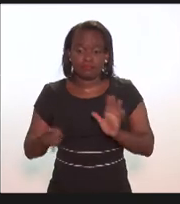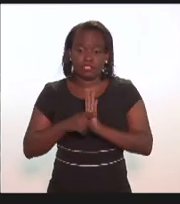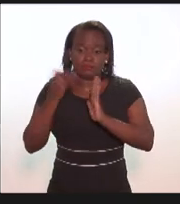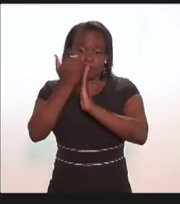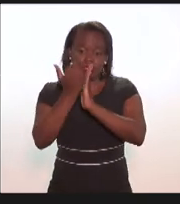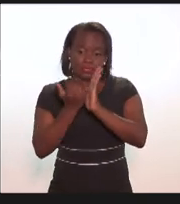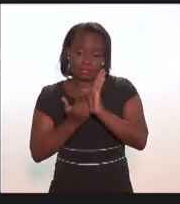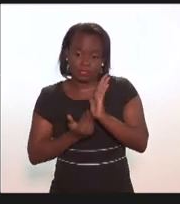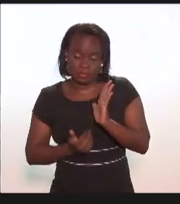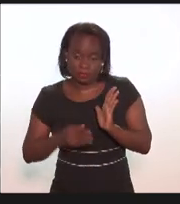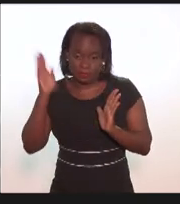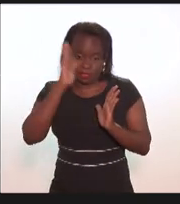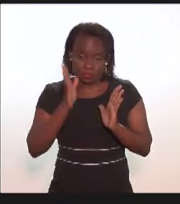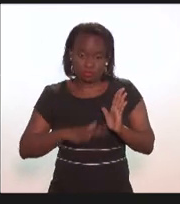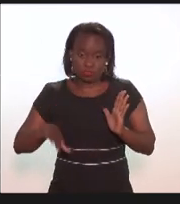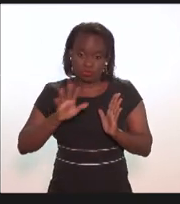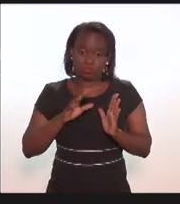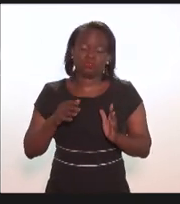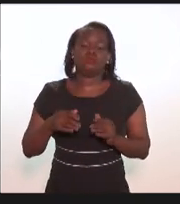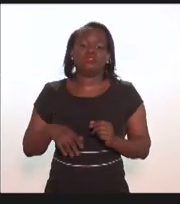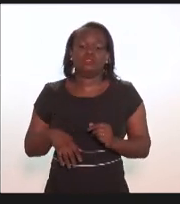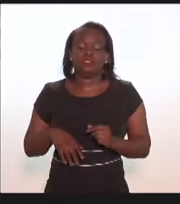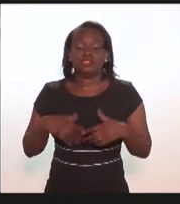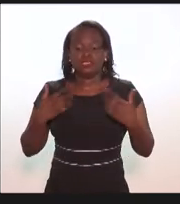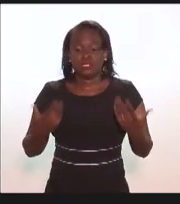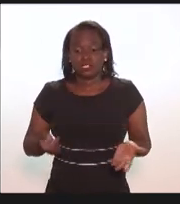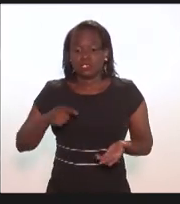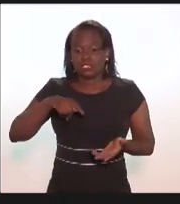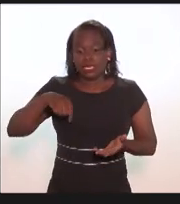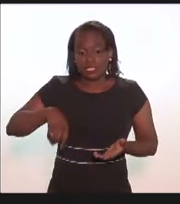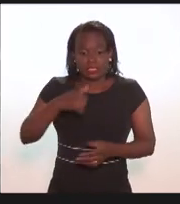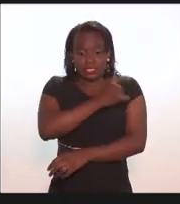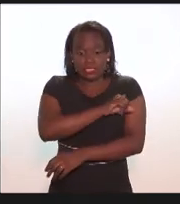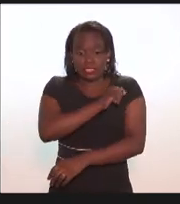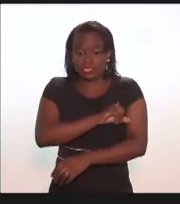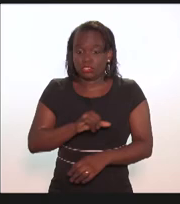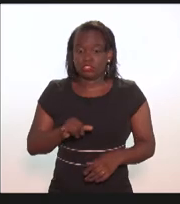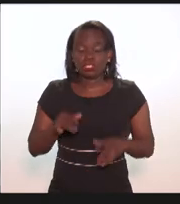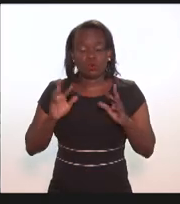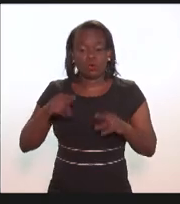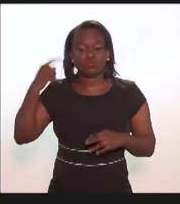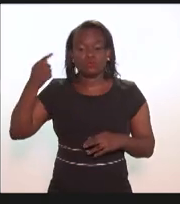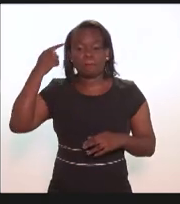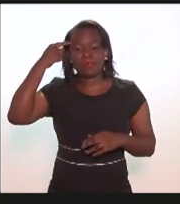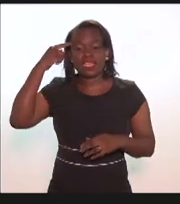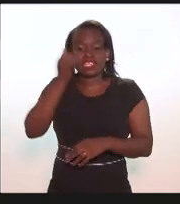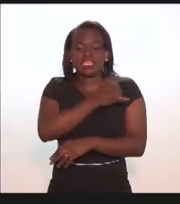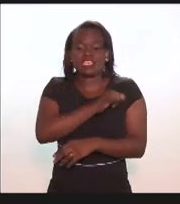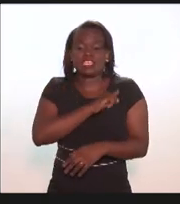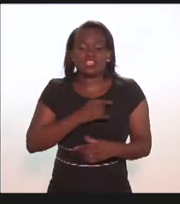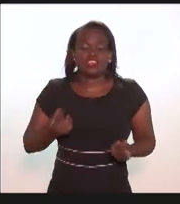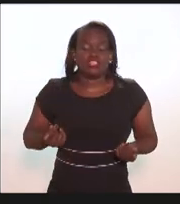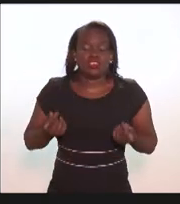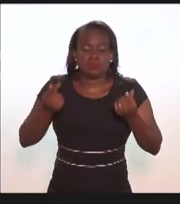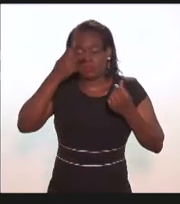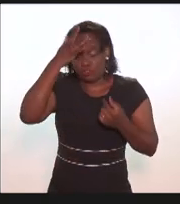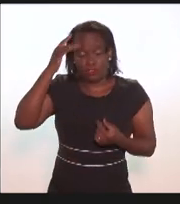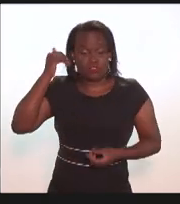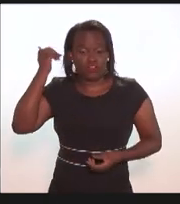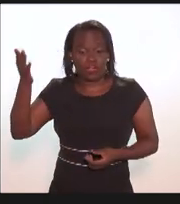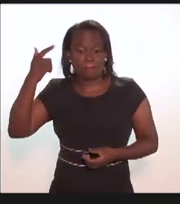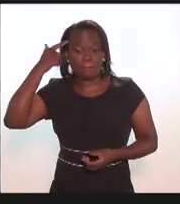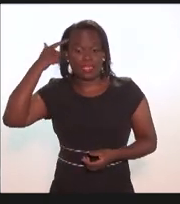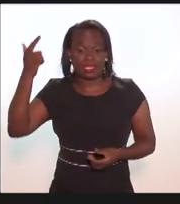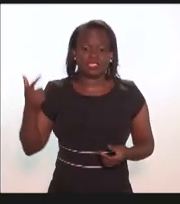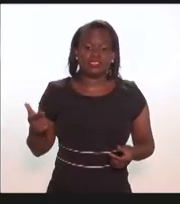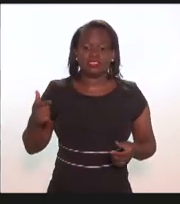receita tributária per capita. Então, nós não somos, como muitos acham no Rio de Janeiro, principalmente fora do Rio de Janeiro, né, o